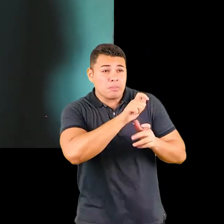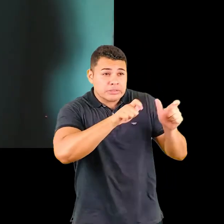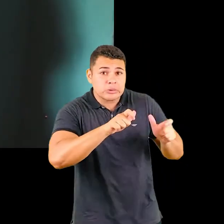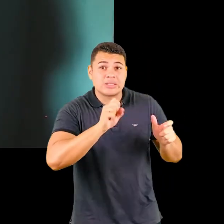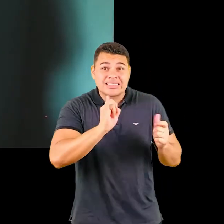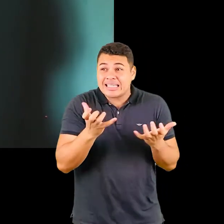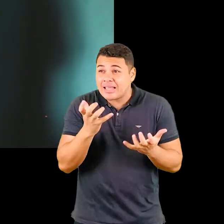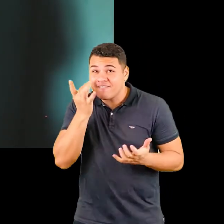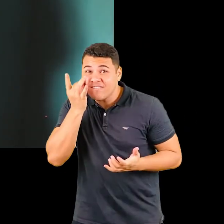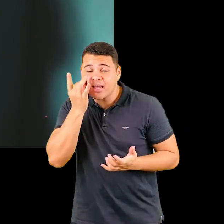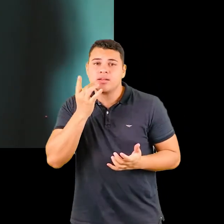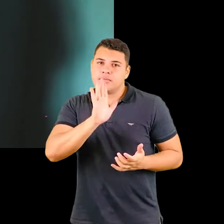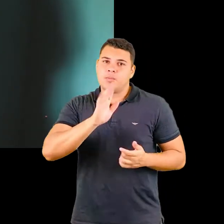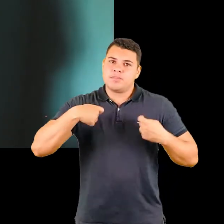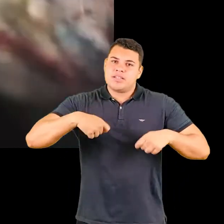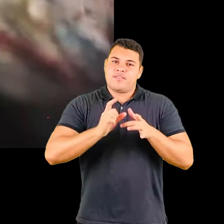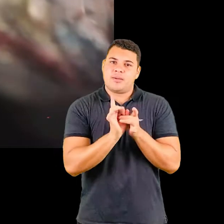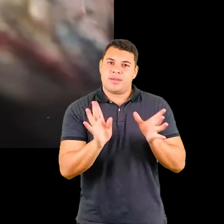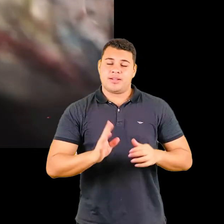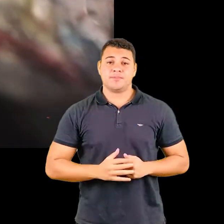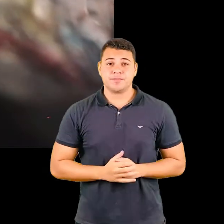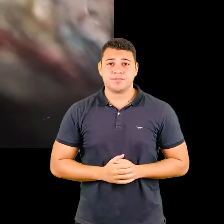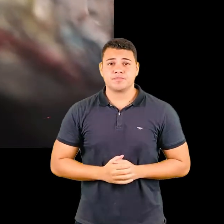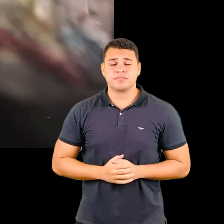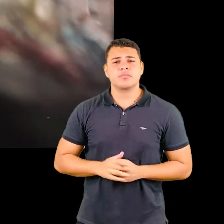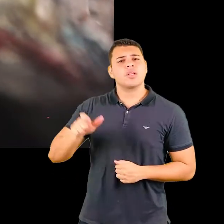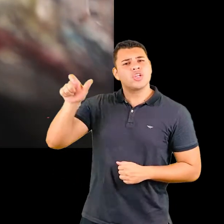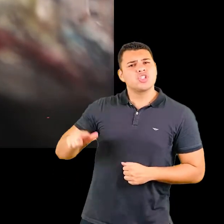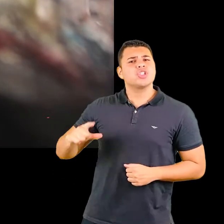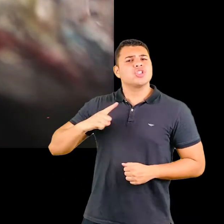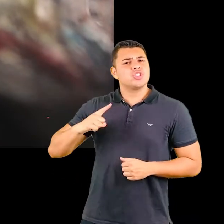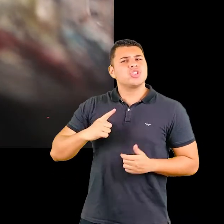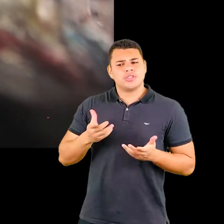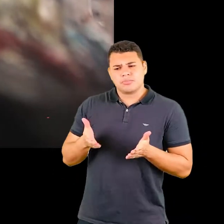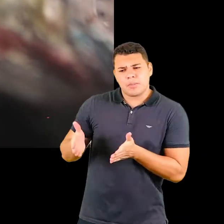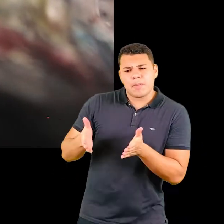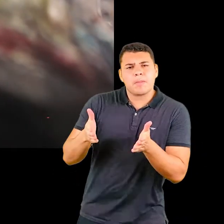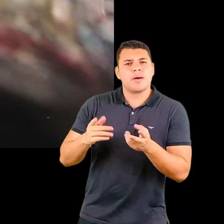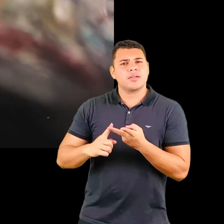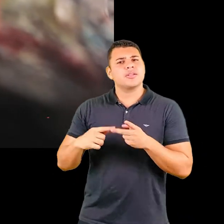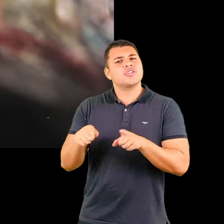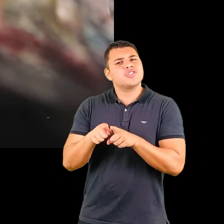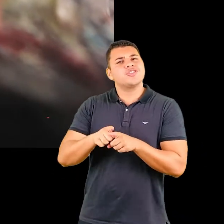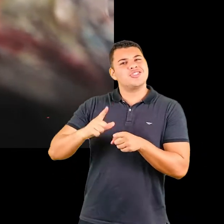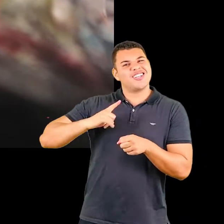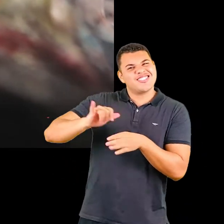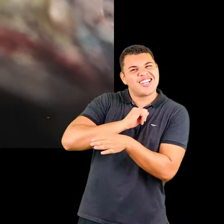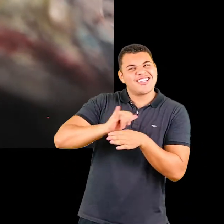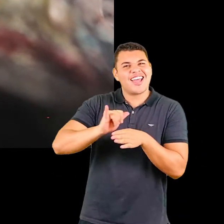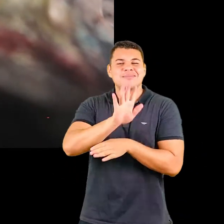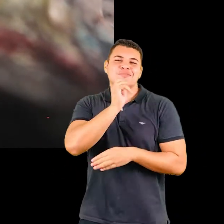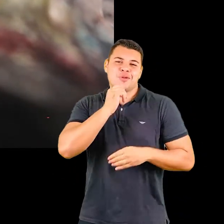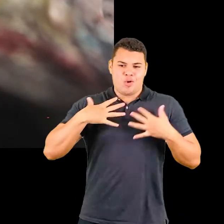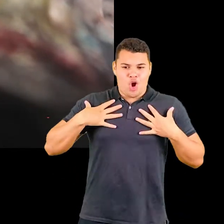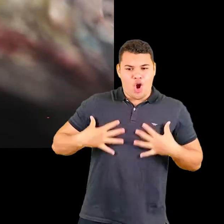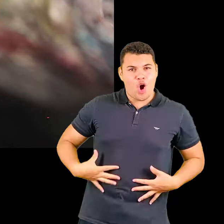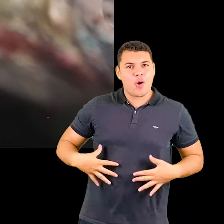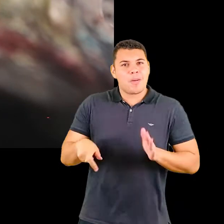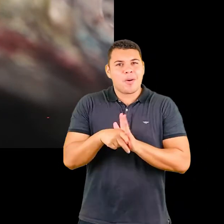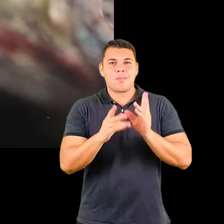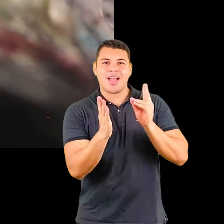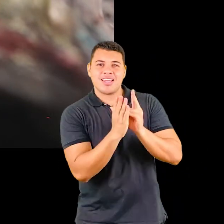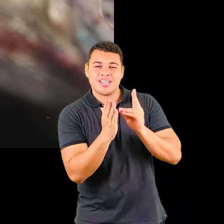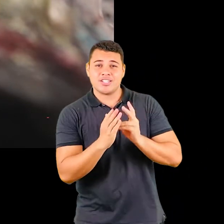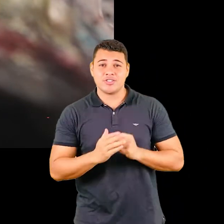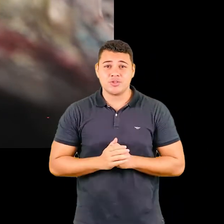A brincadeira, ele tem um pajé. Ele se apronta todo de índio. Ter roupa poxa, toda